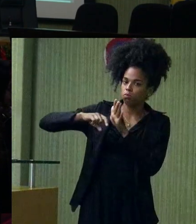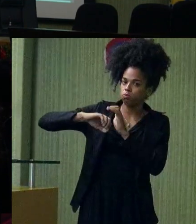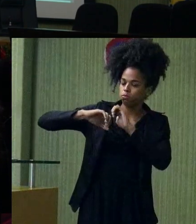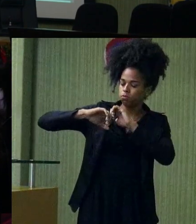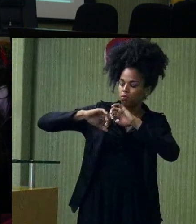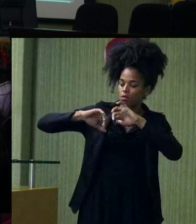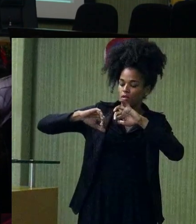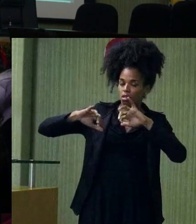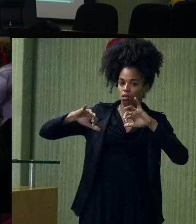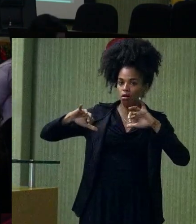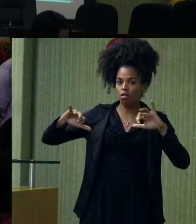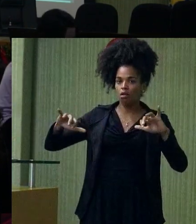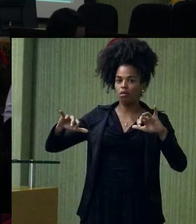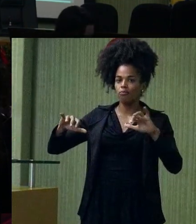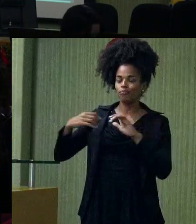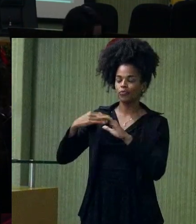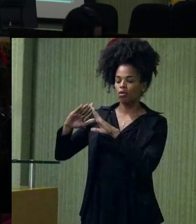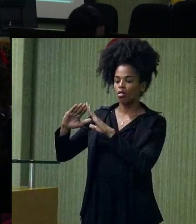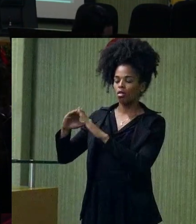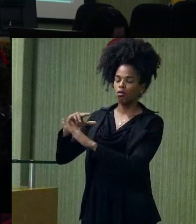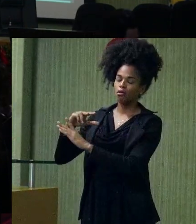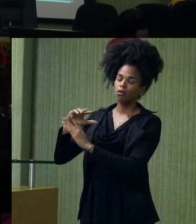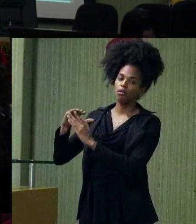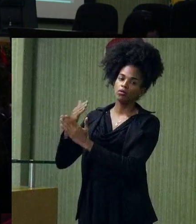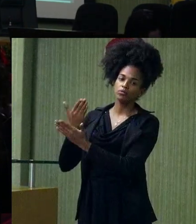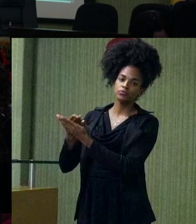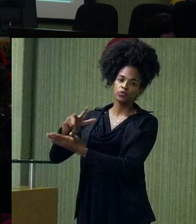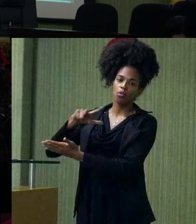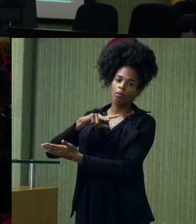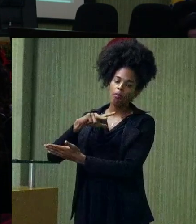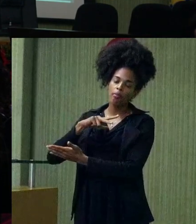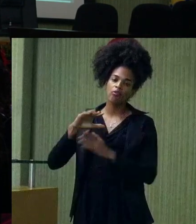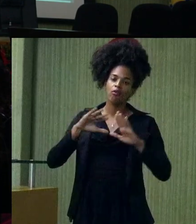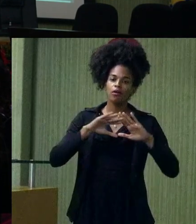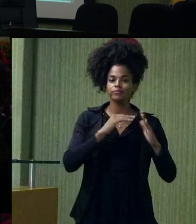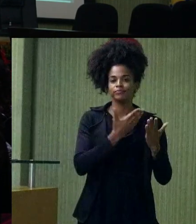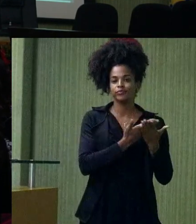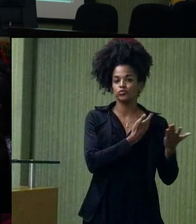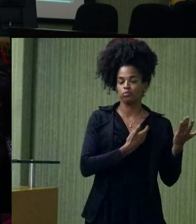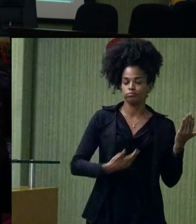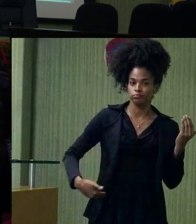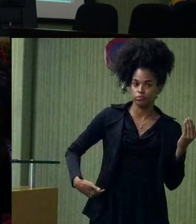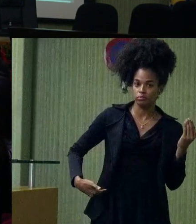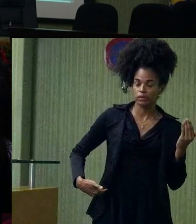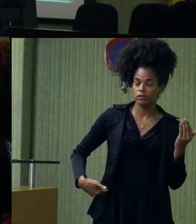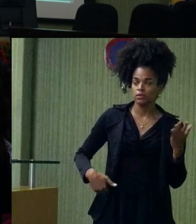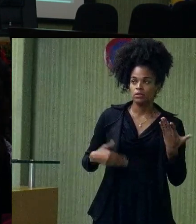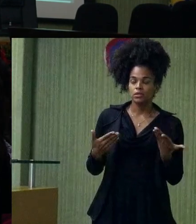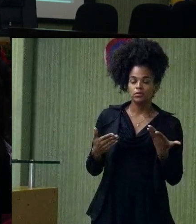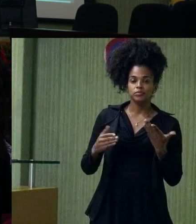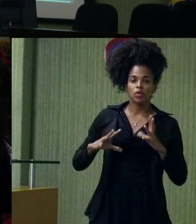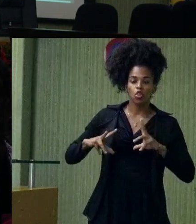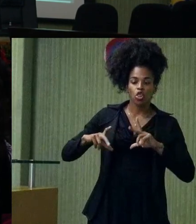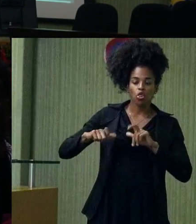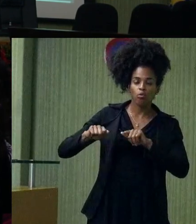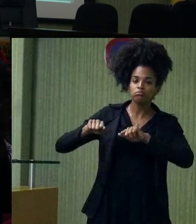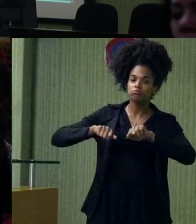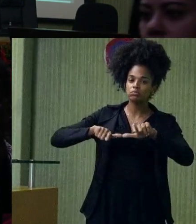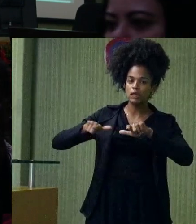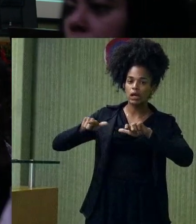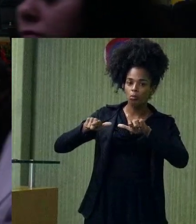escola pública porque embora todo um trabalho que se tivesse feito em relação à escola